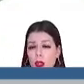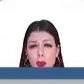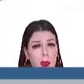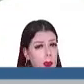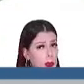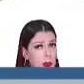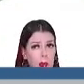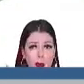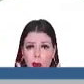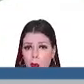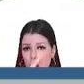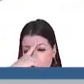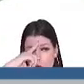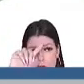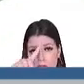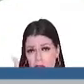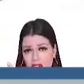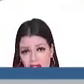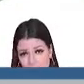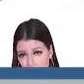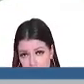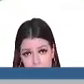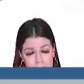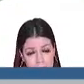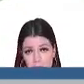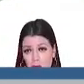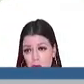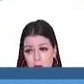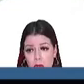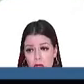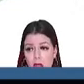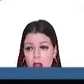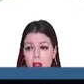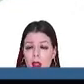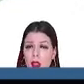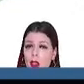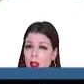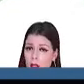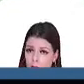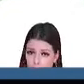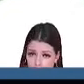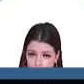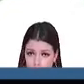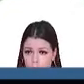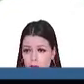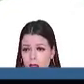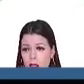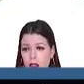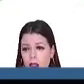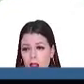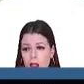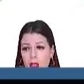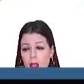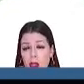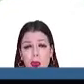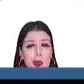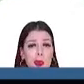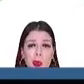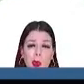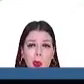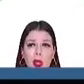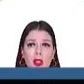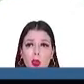está falando do dia 20... escolas, inclusive a internet, essas pessoas, elas só mudam o nome da escola e a